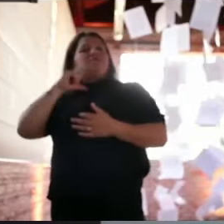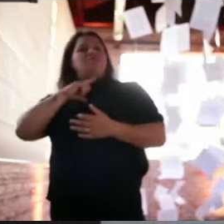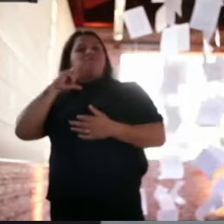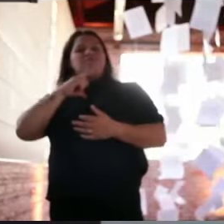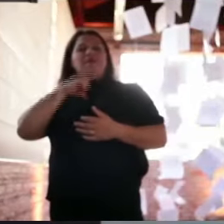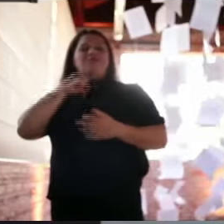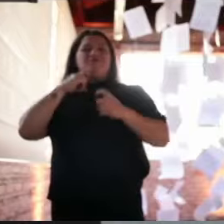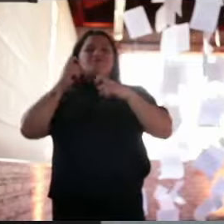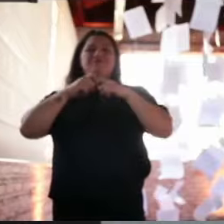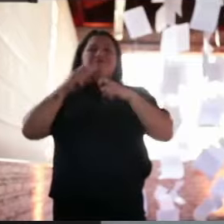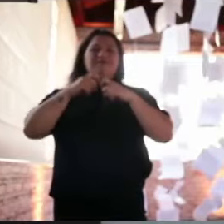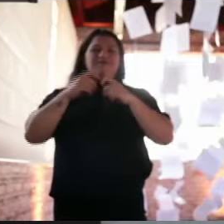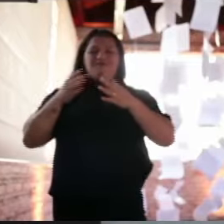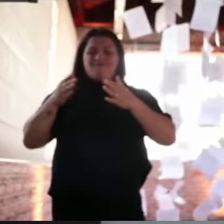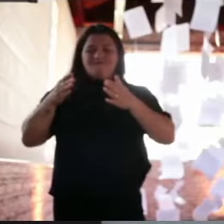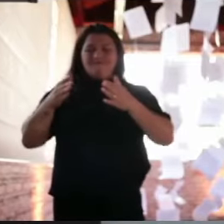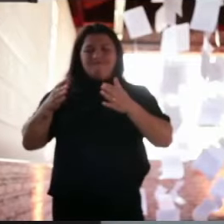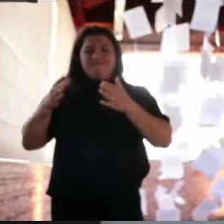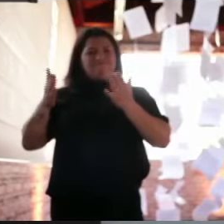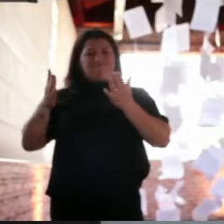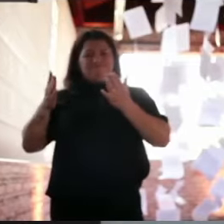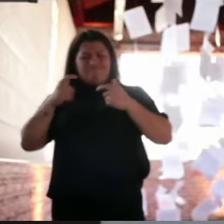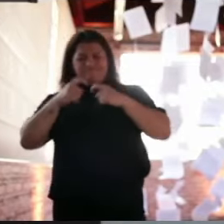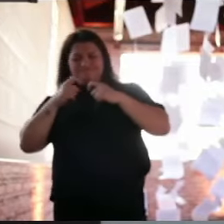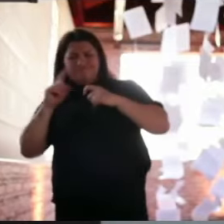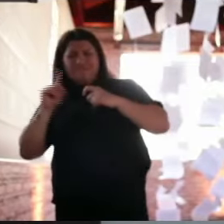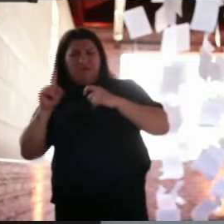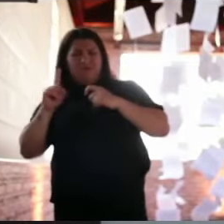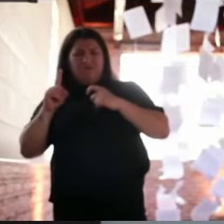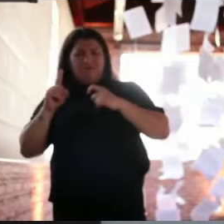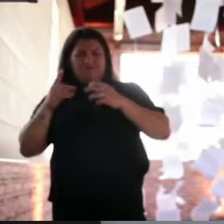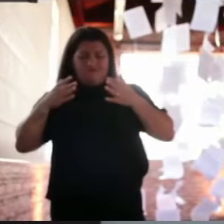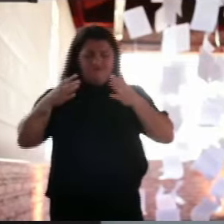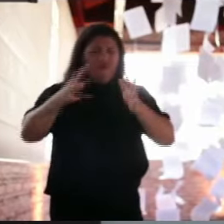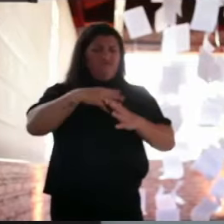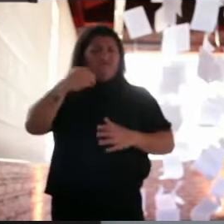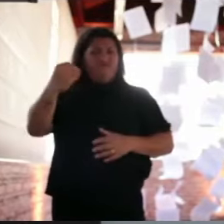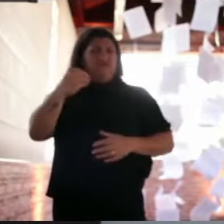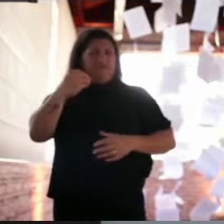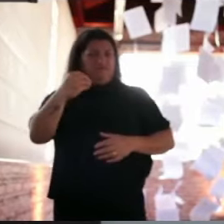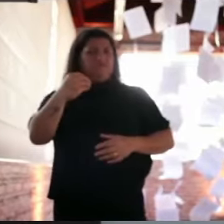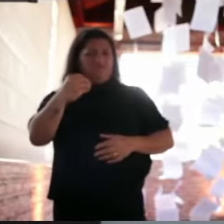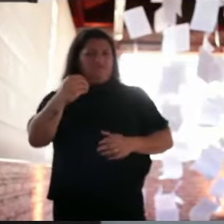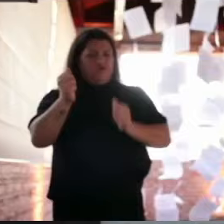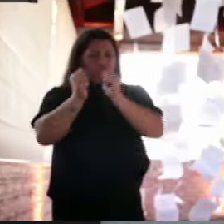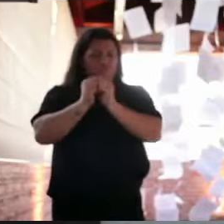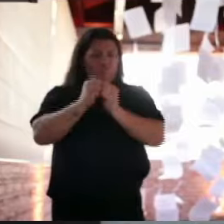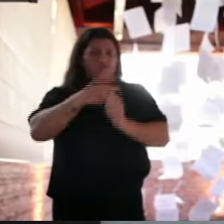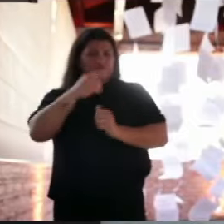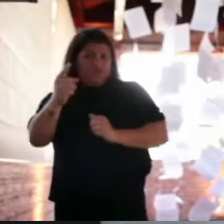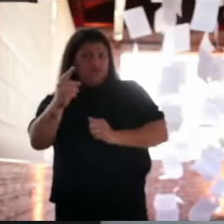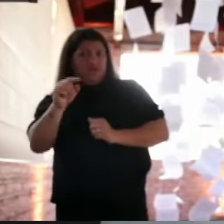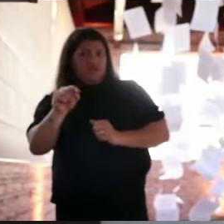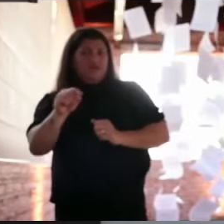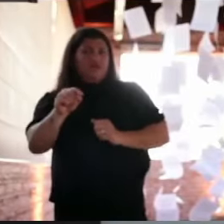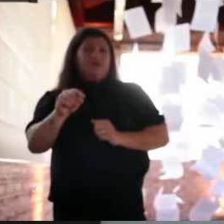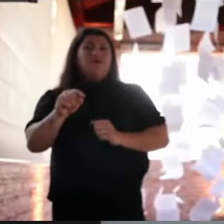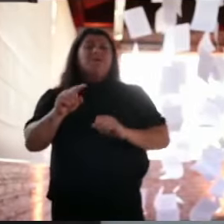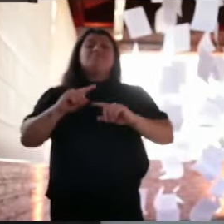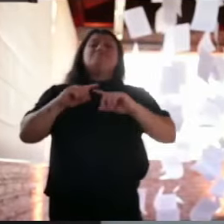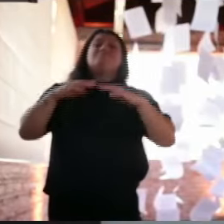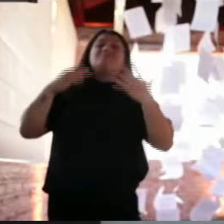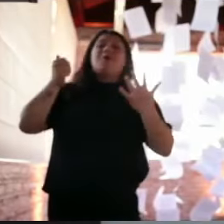erotismo voltado para cria né então a mulher tem que gozar com filho mesmo mas não muito né Ela tem que dar de mamar mas não pode gozar muito então